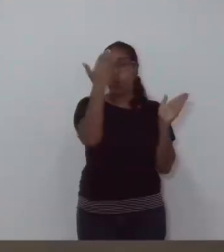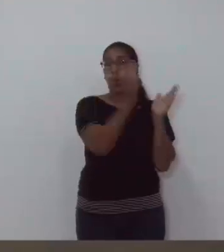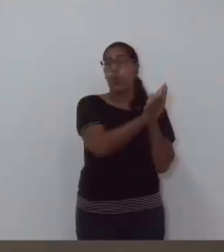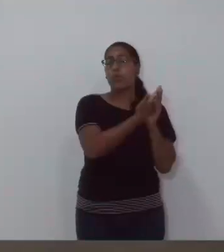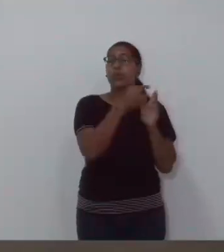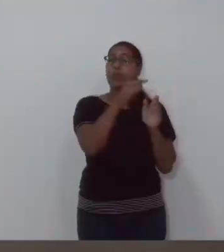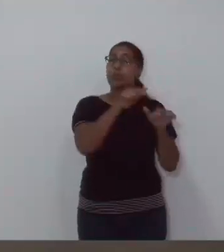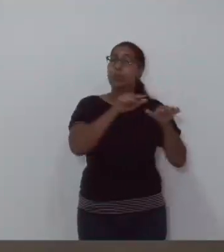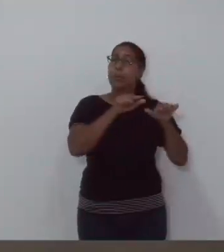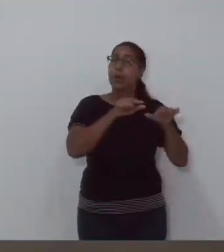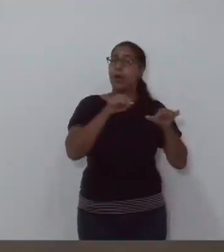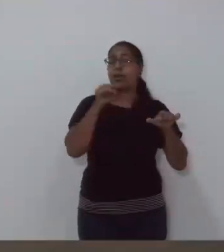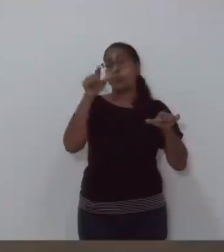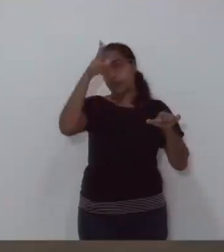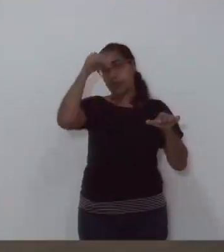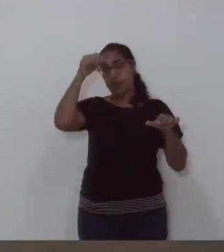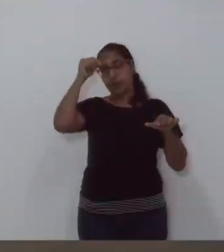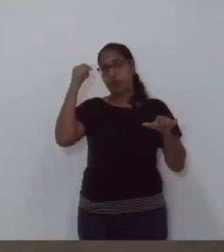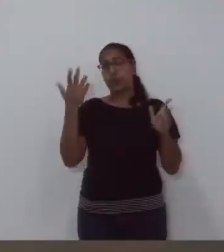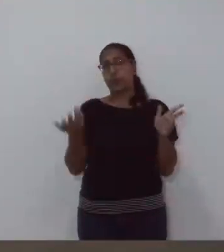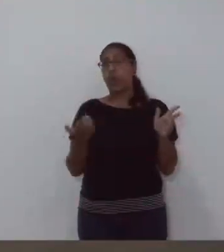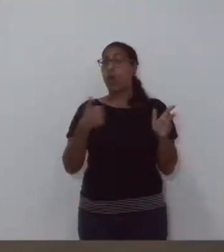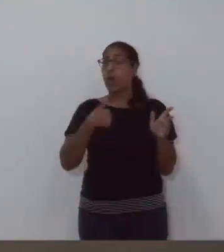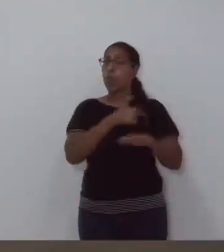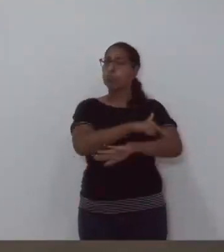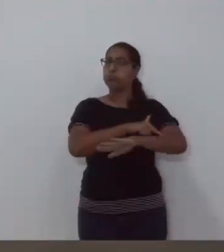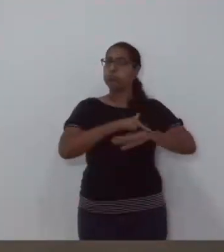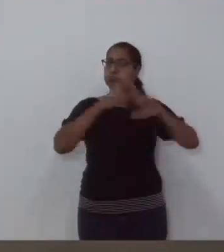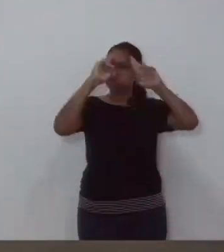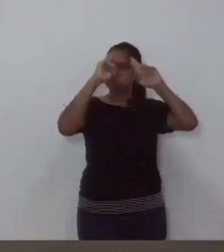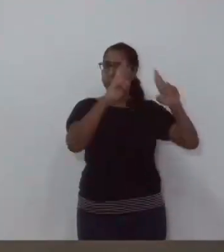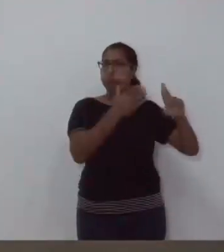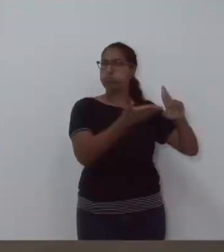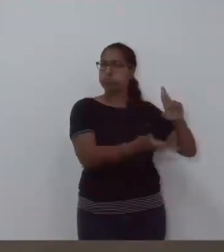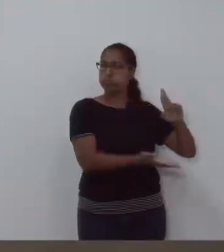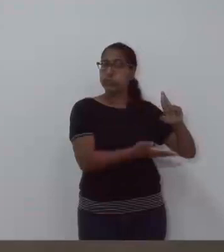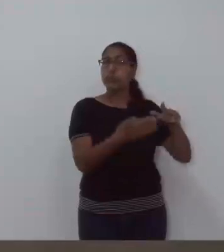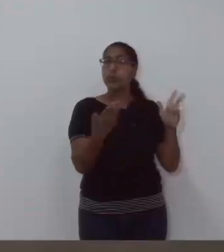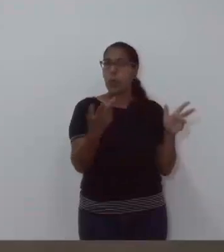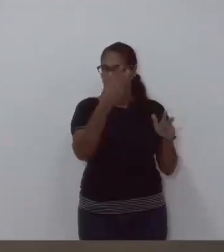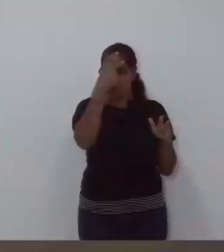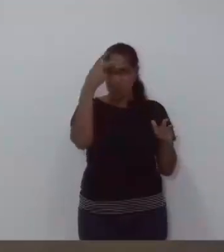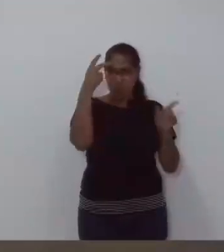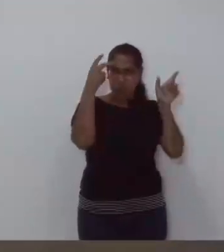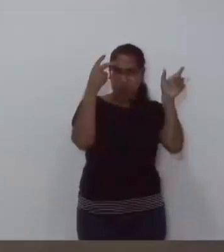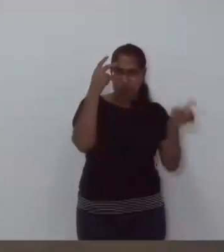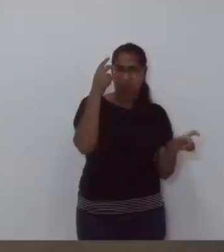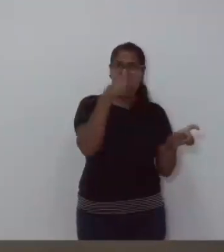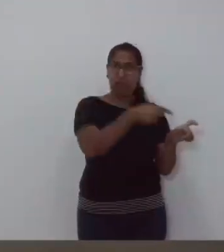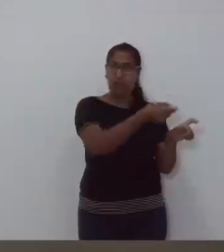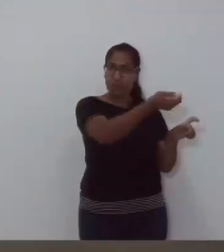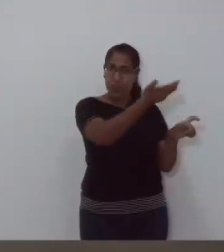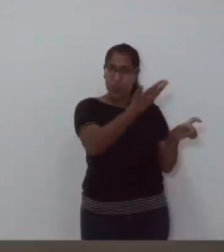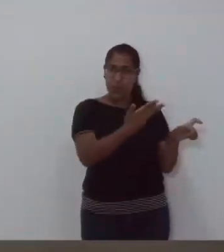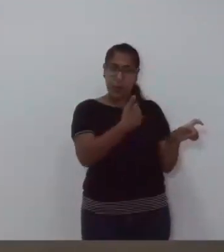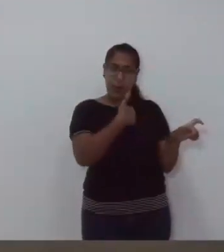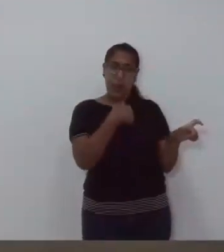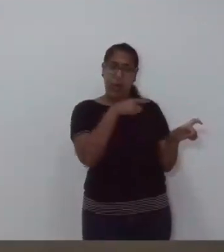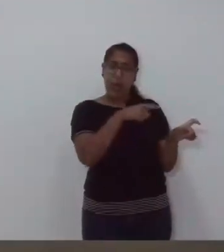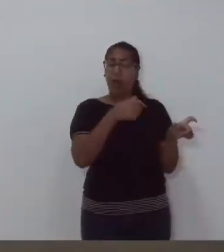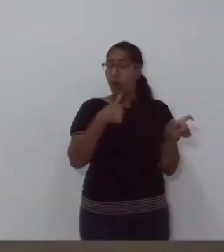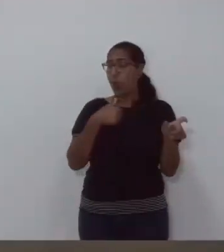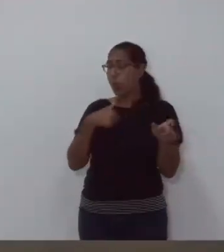posso dizer que pela pessoa e pela história que tem todo o meu respeito. Então, se essas pessoas estão afirmando que fazem o trabalho